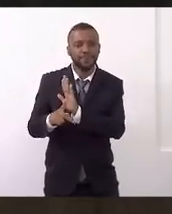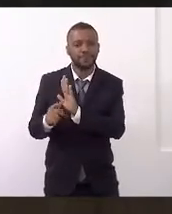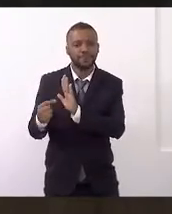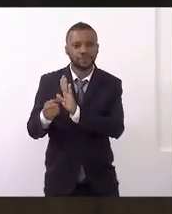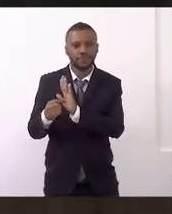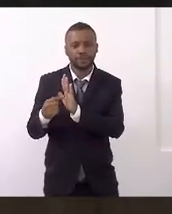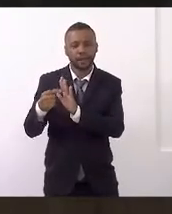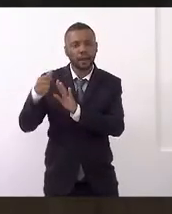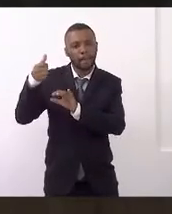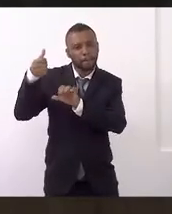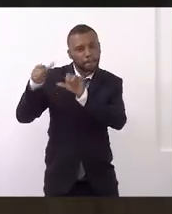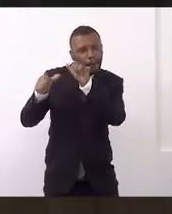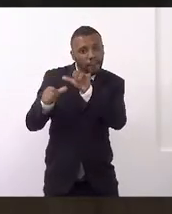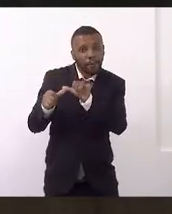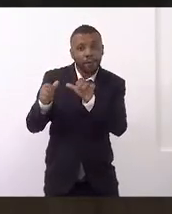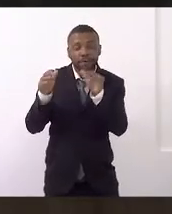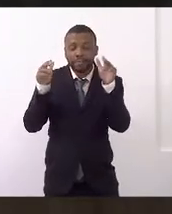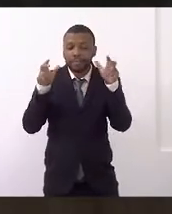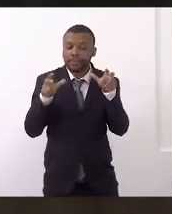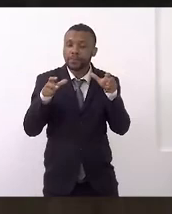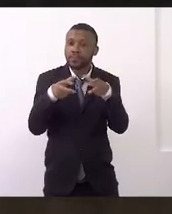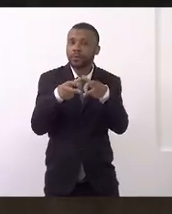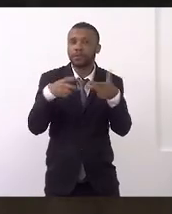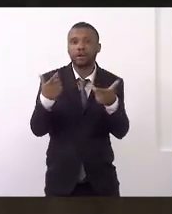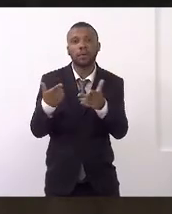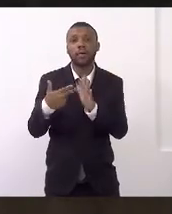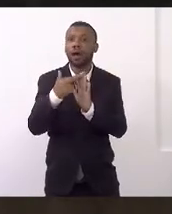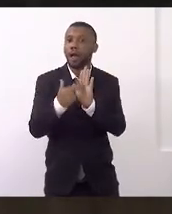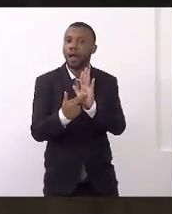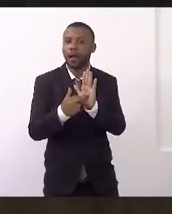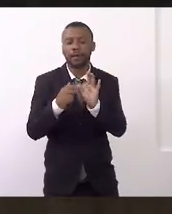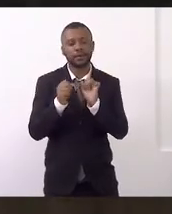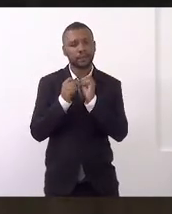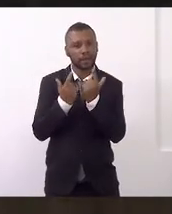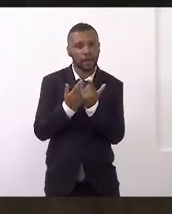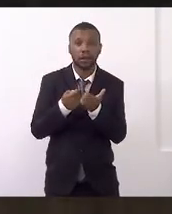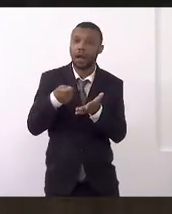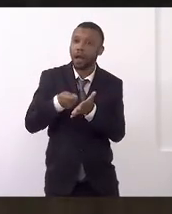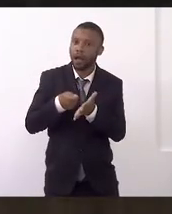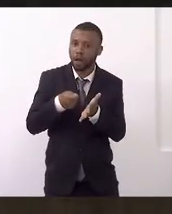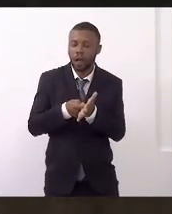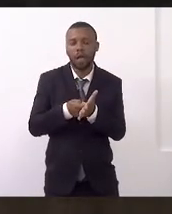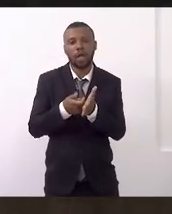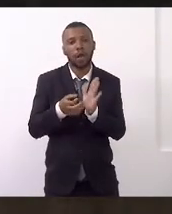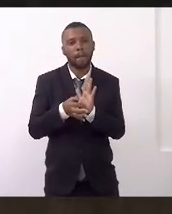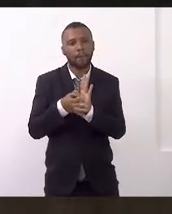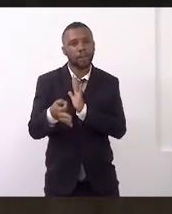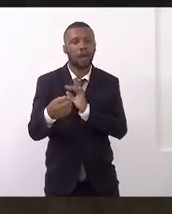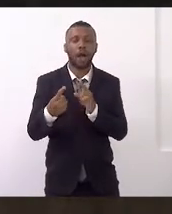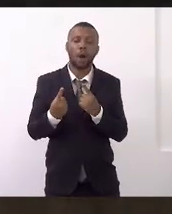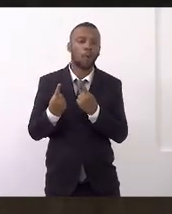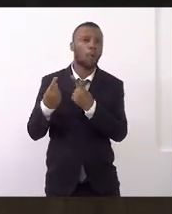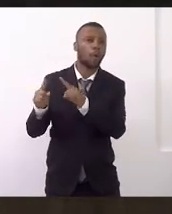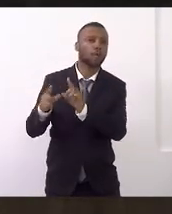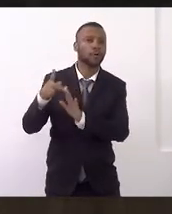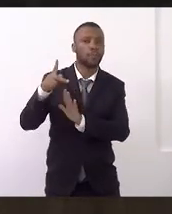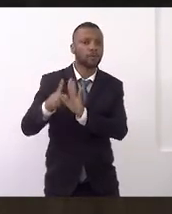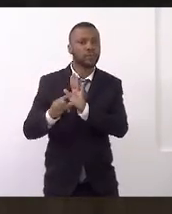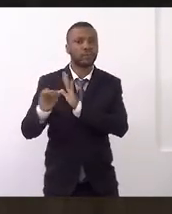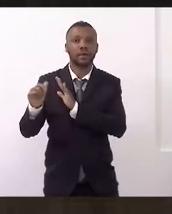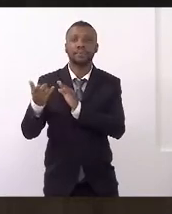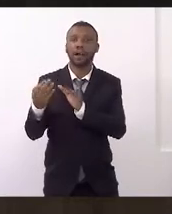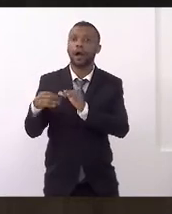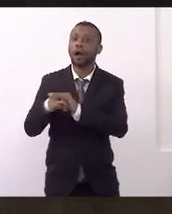é o único parecer de comissão. Então, pelo regimento da casa, a rigor, se der o parecer contrário, o projeto vai para